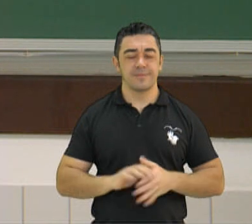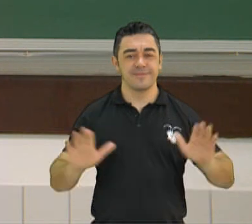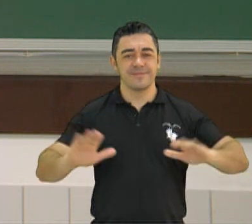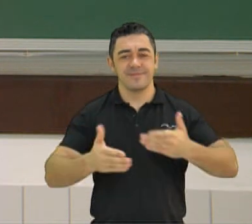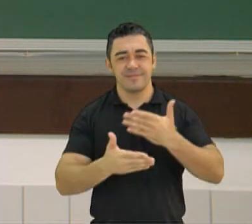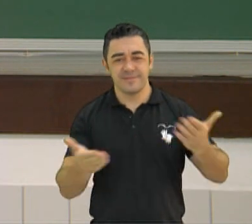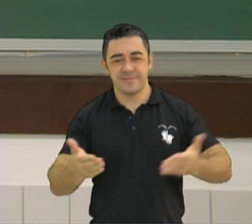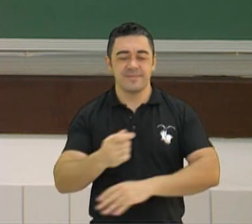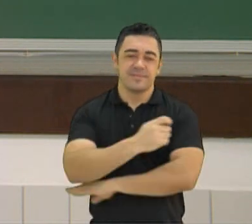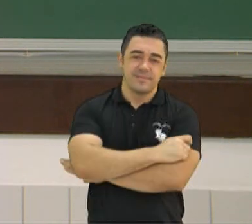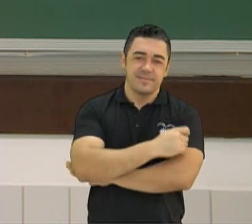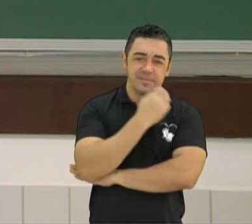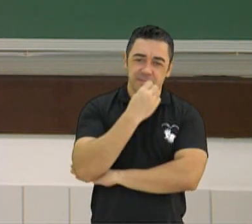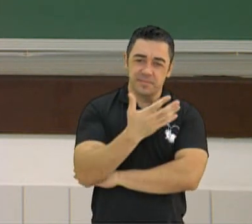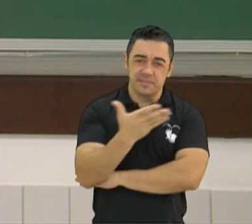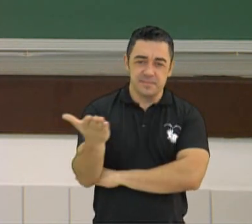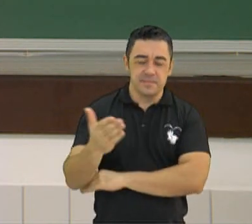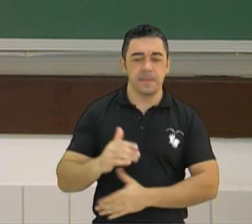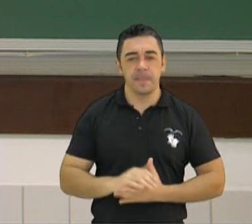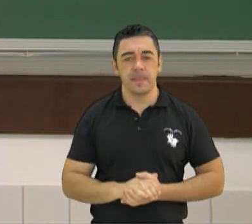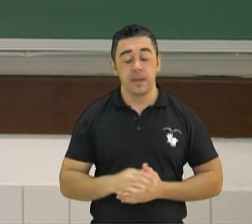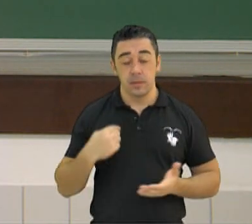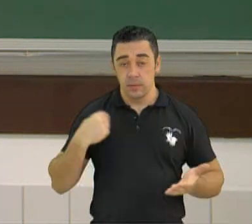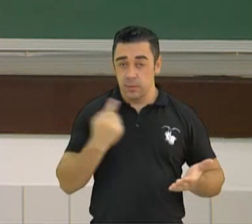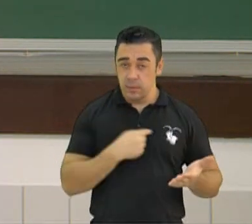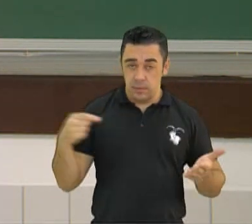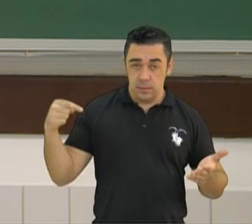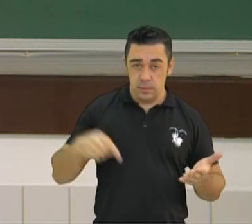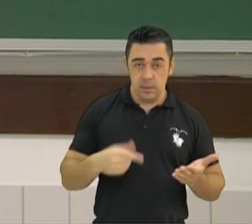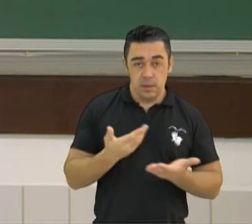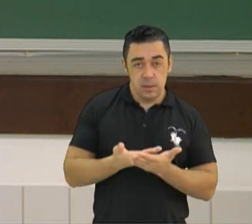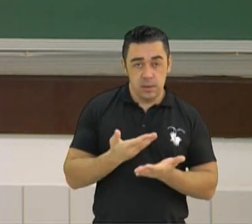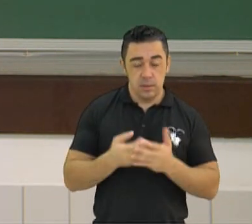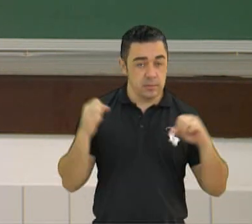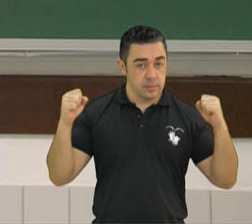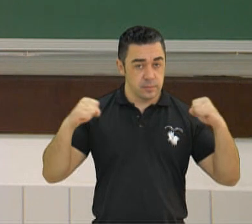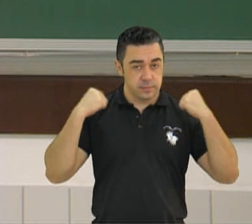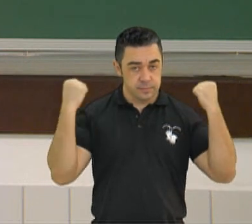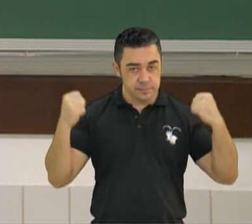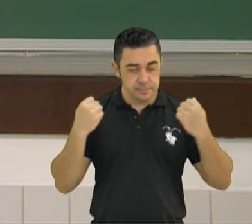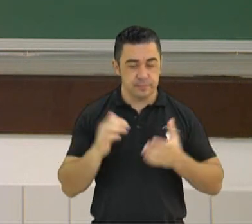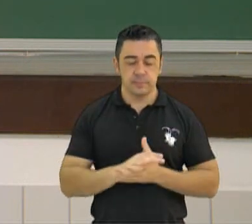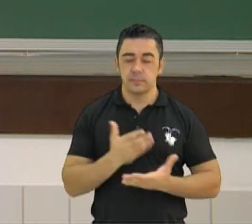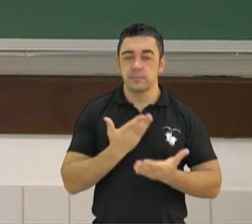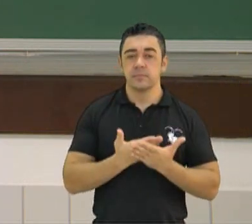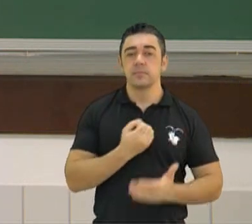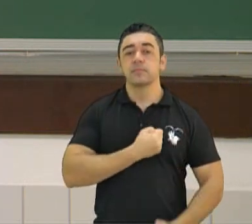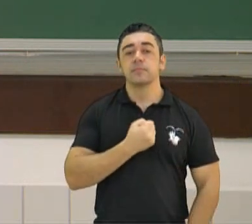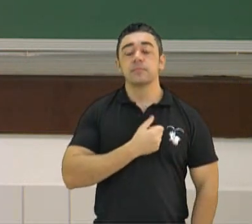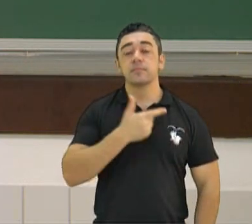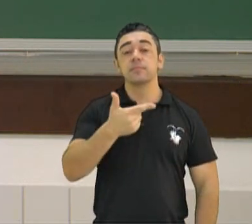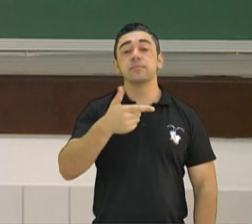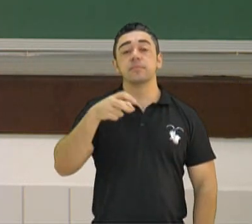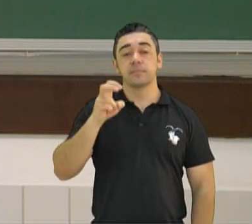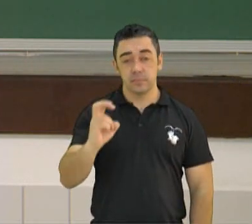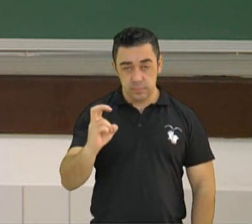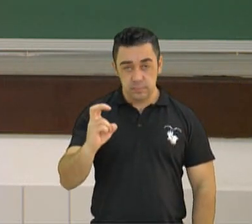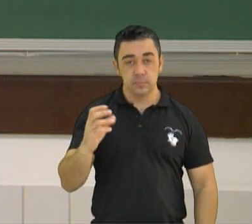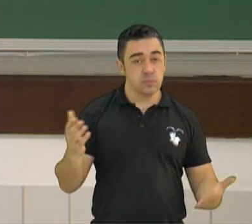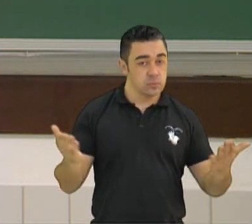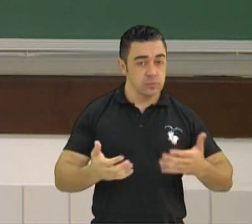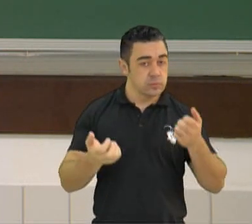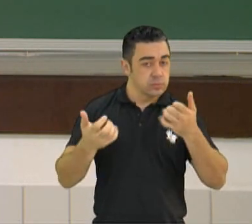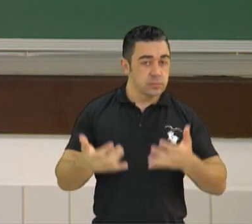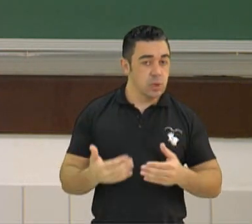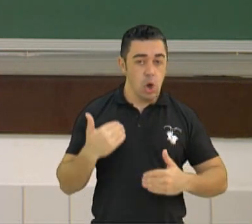Olá, alunos e alunas, tudo bem? Estamos aqui para mais uma aula de educação física. Essa é a aula de número 25. Vamos falar